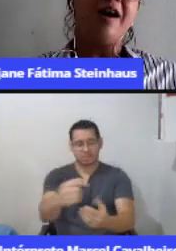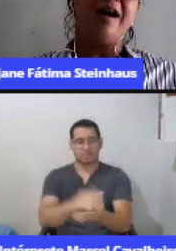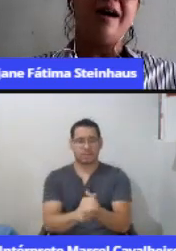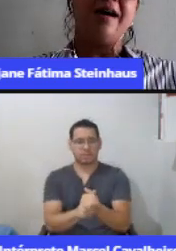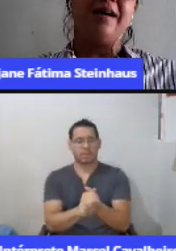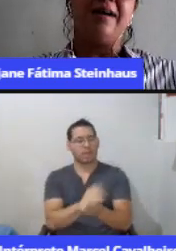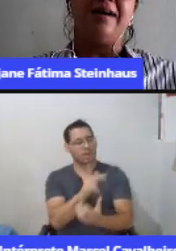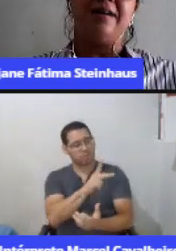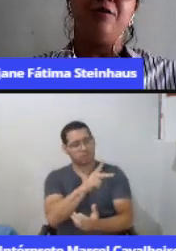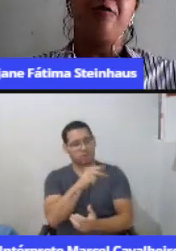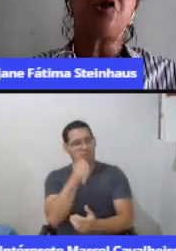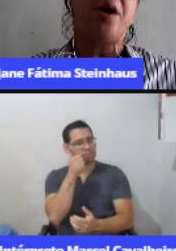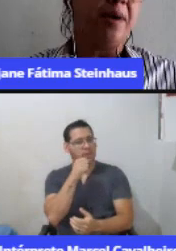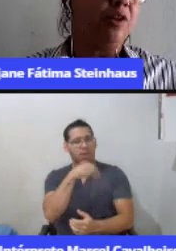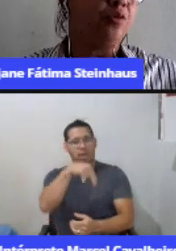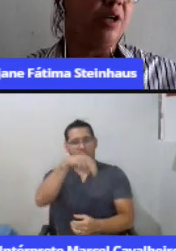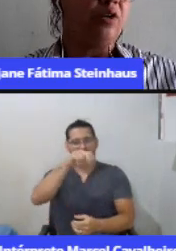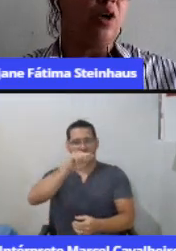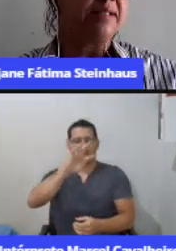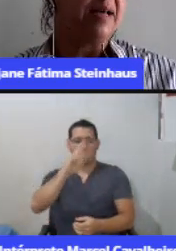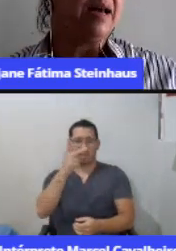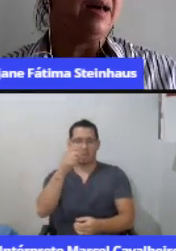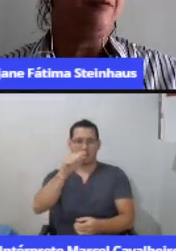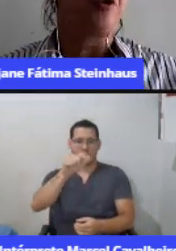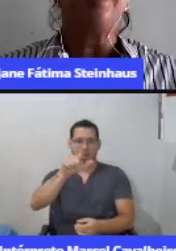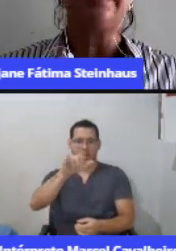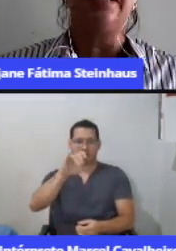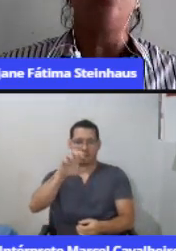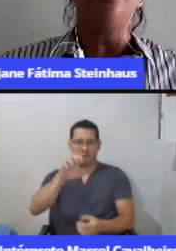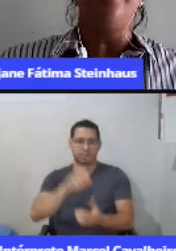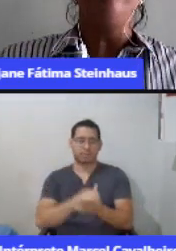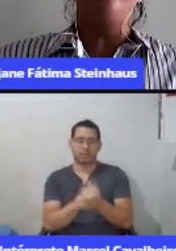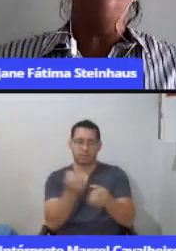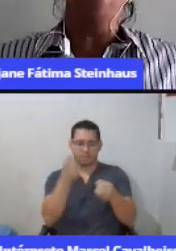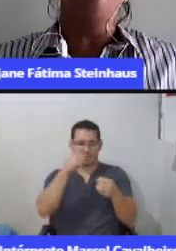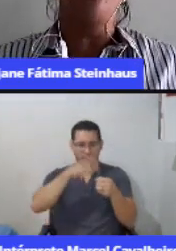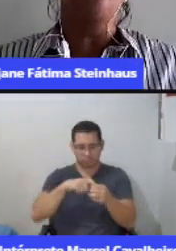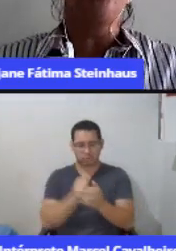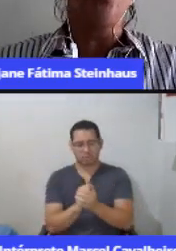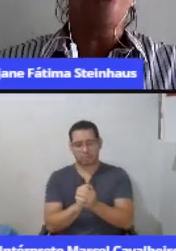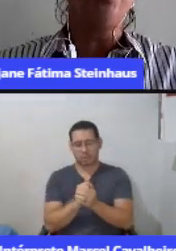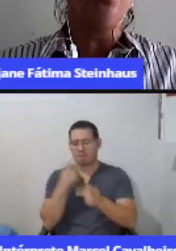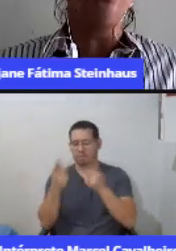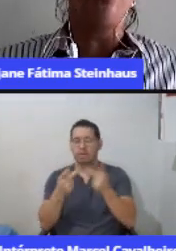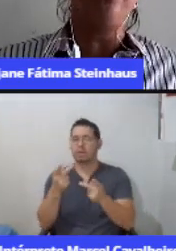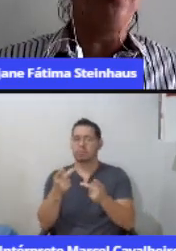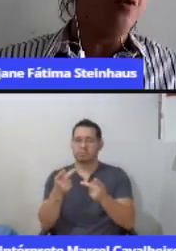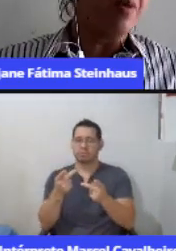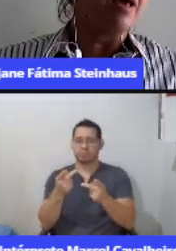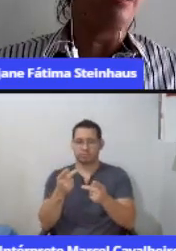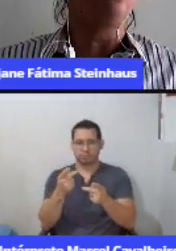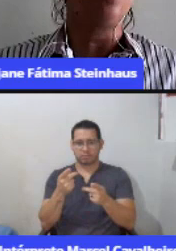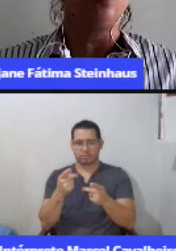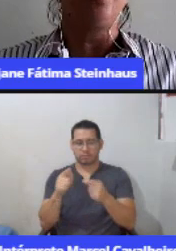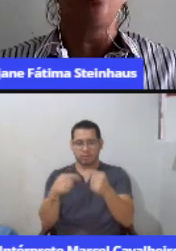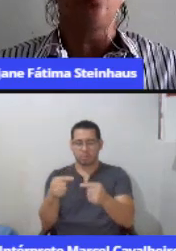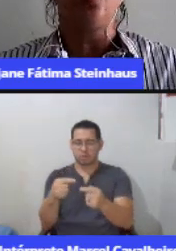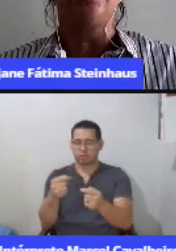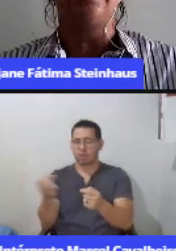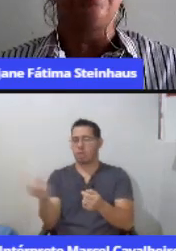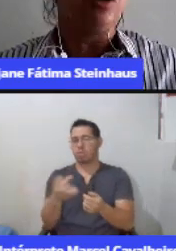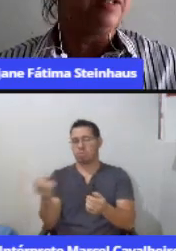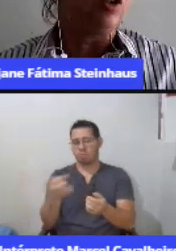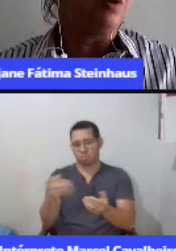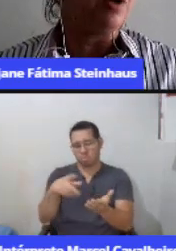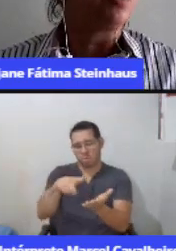com o fechamento da nossa formação, falando um pouco sobre o novo documento, sobre